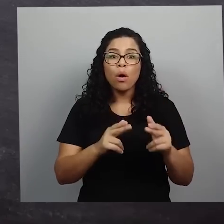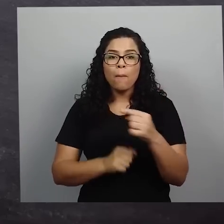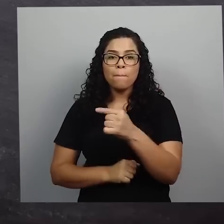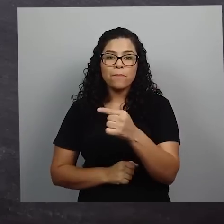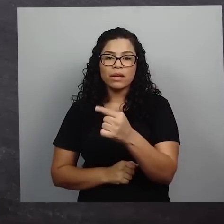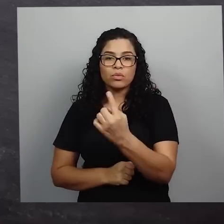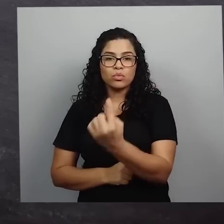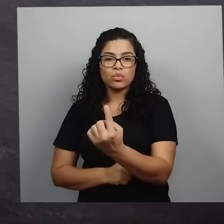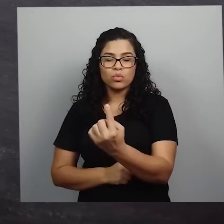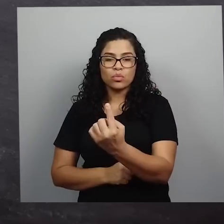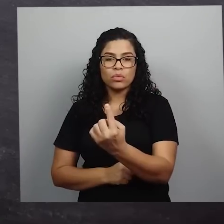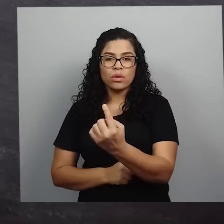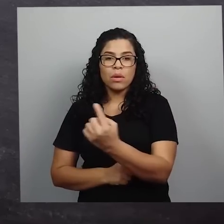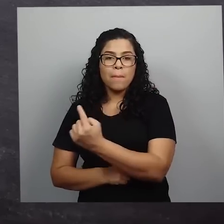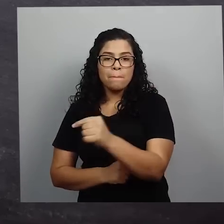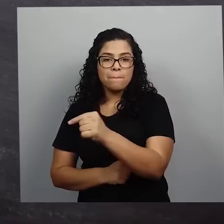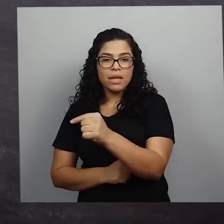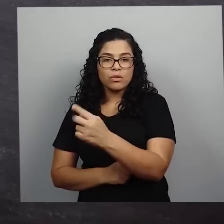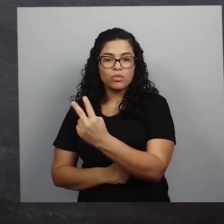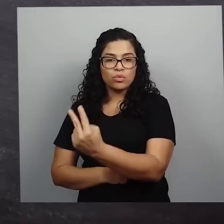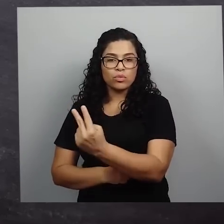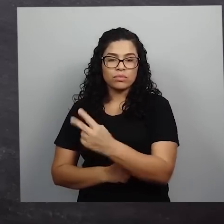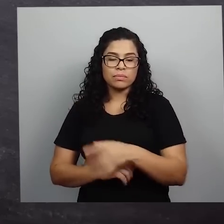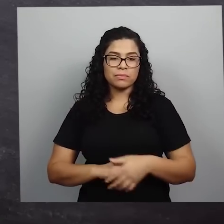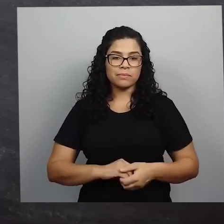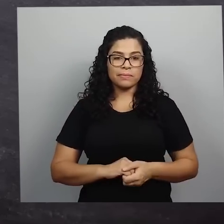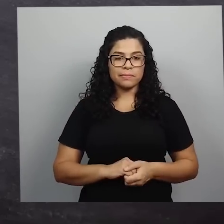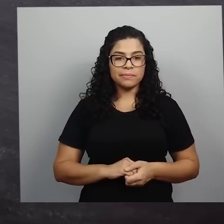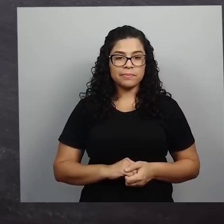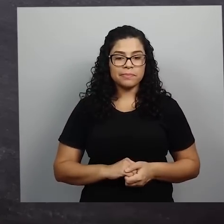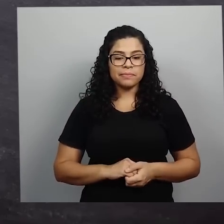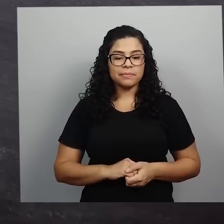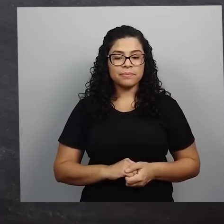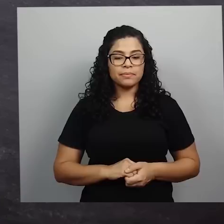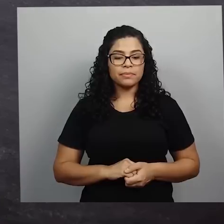menos 1 para o número menos 2.